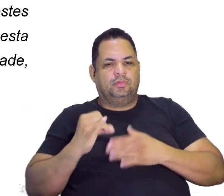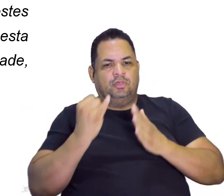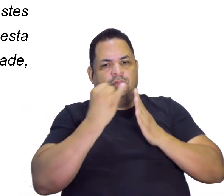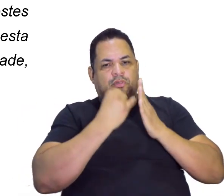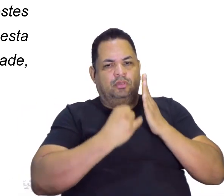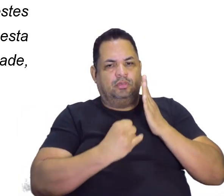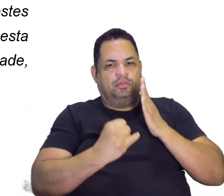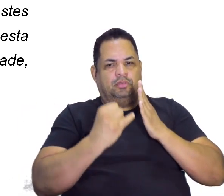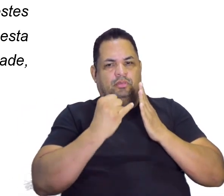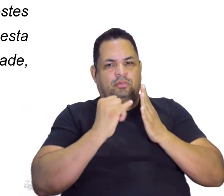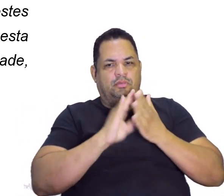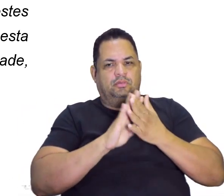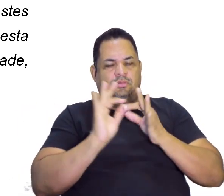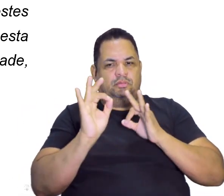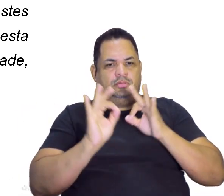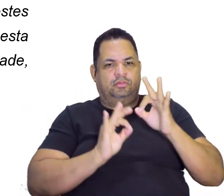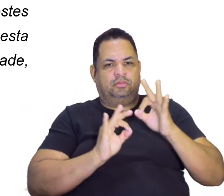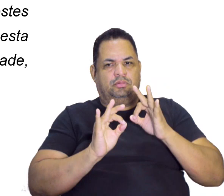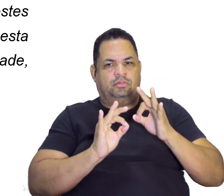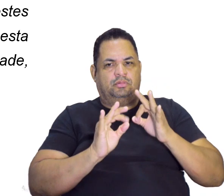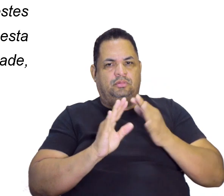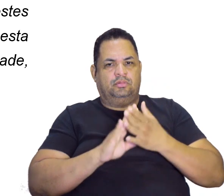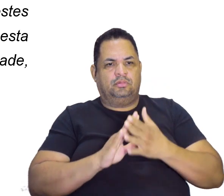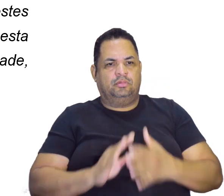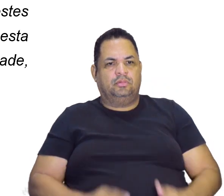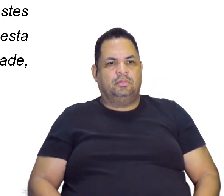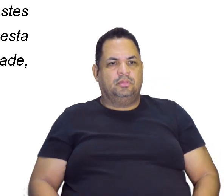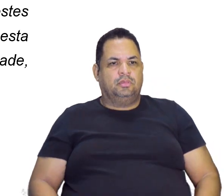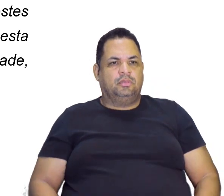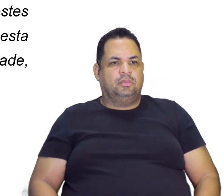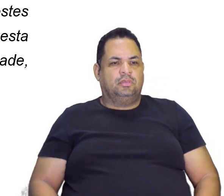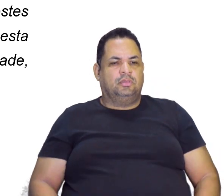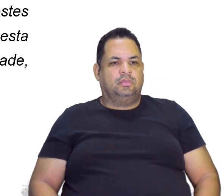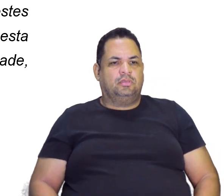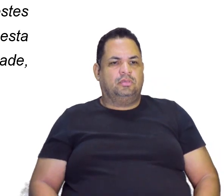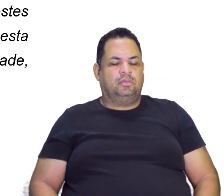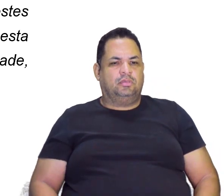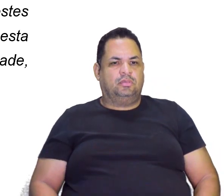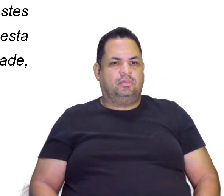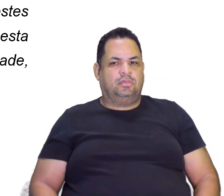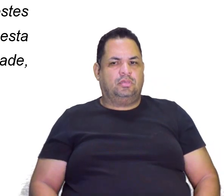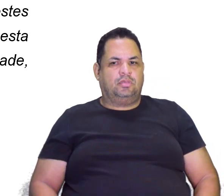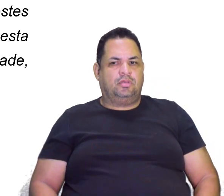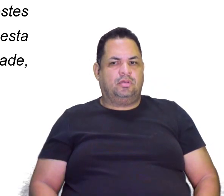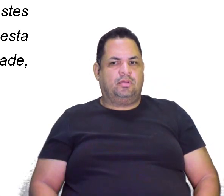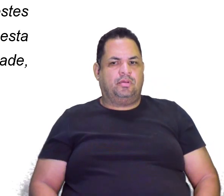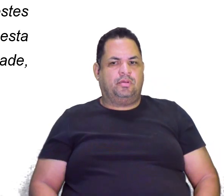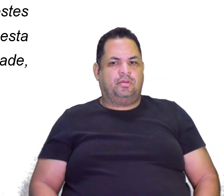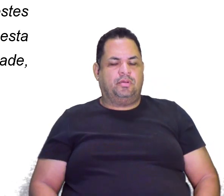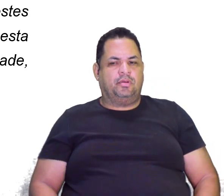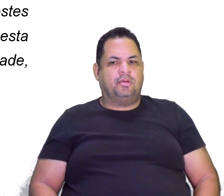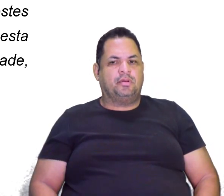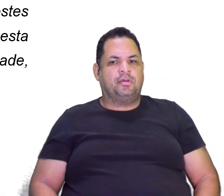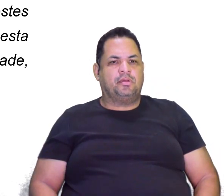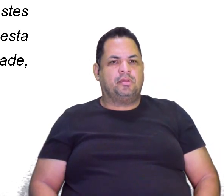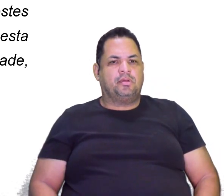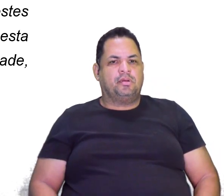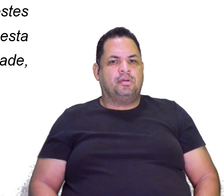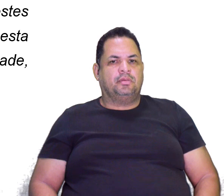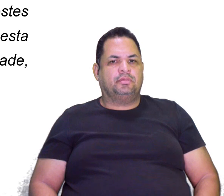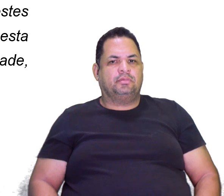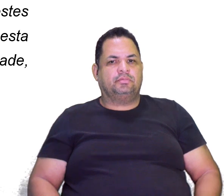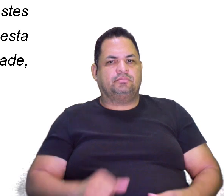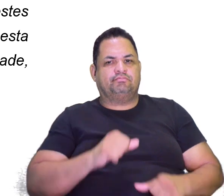neo-impressionistas, então, primeiro de tudo, vamos destacar aqui essa primeira afirmação, né? Substitui o enfoque